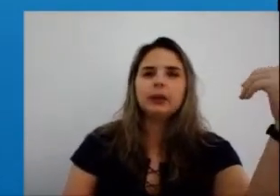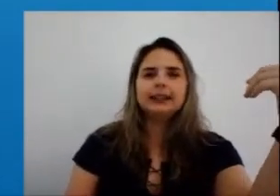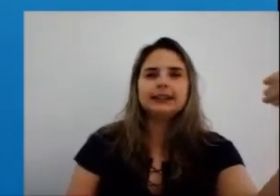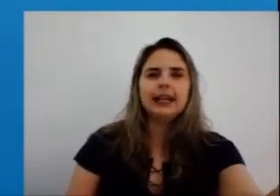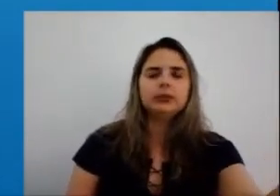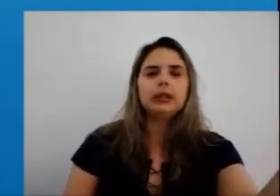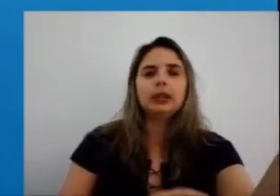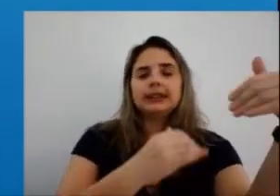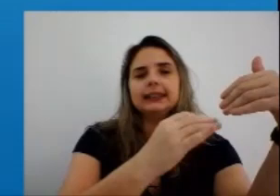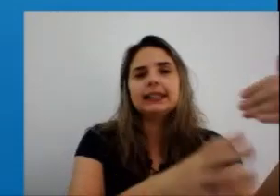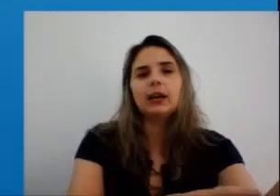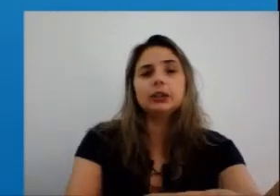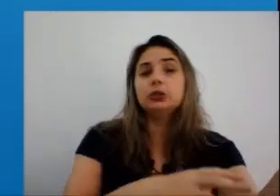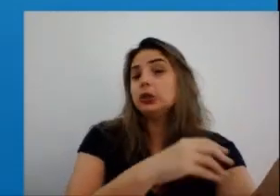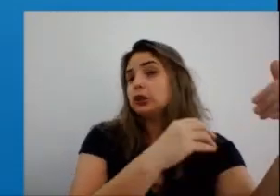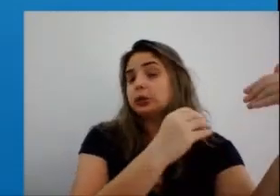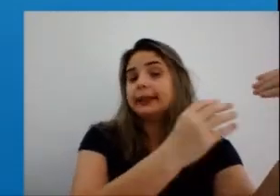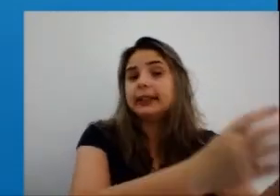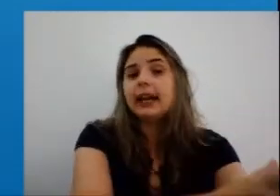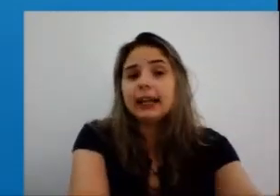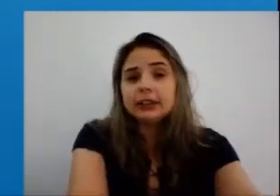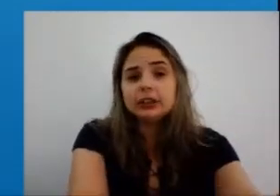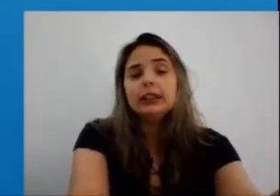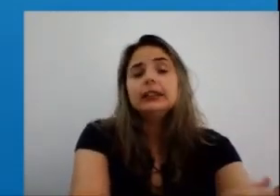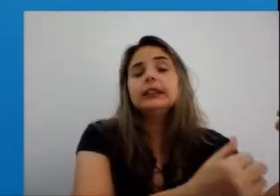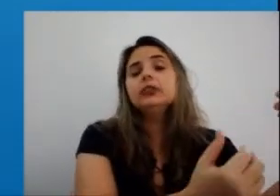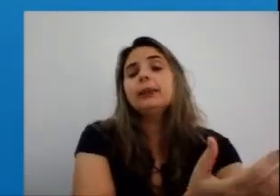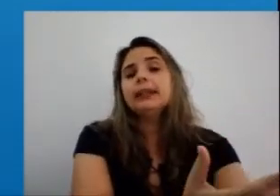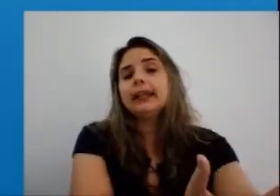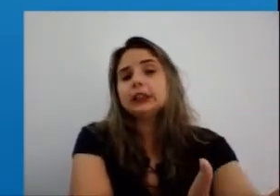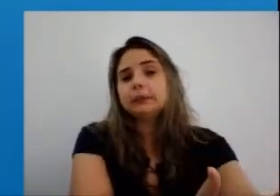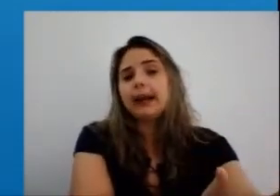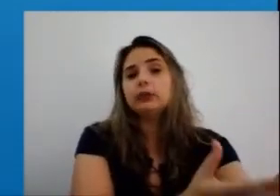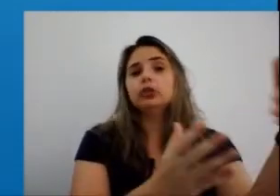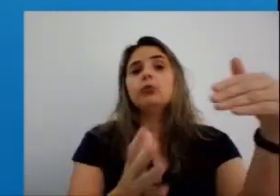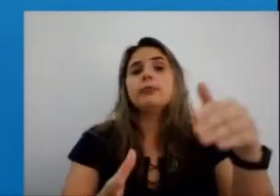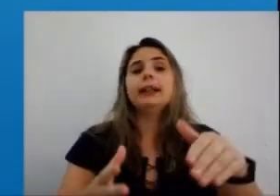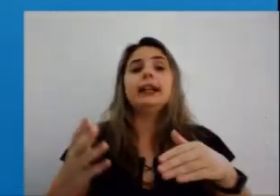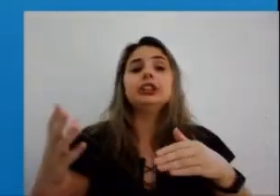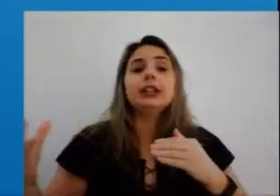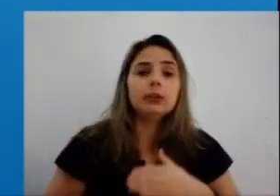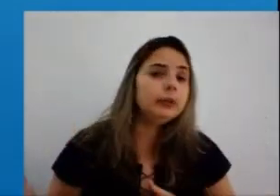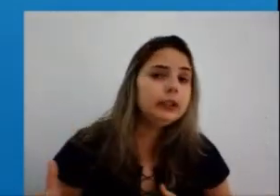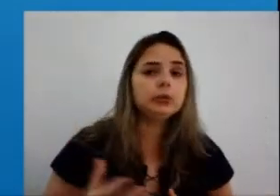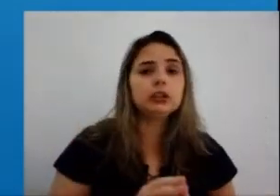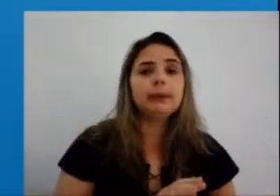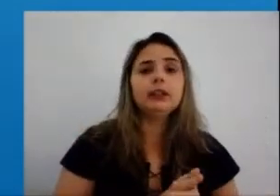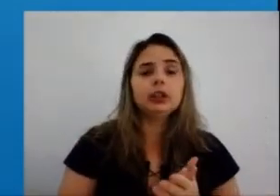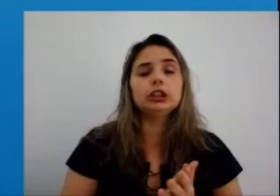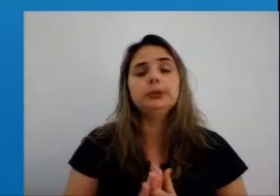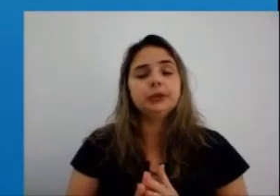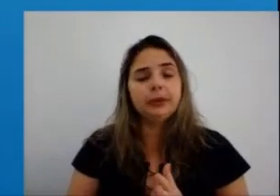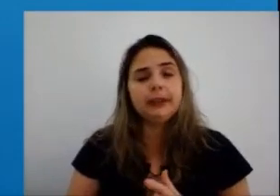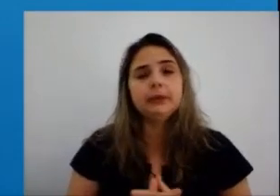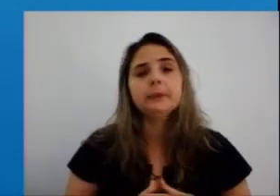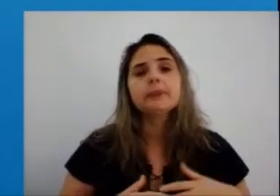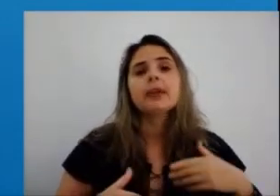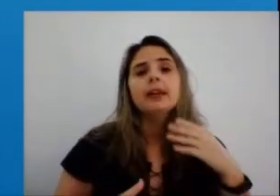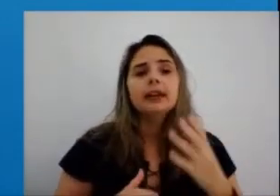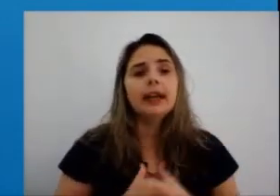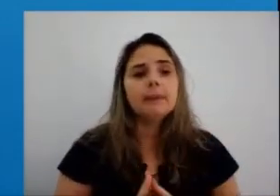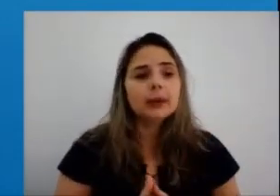manter atualizado das nossas aulas, dos nossos materiais, tanto materiais pagos como os materiais gratuitos também que nós temos